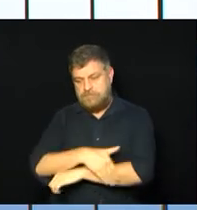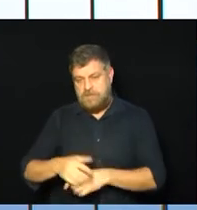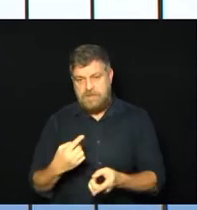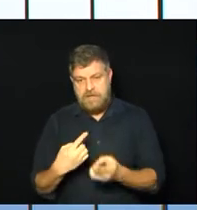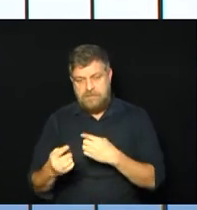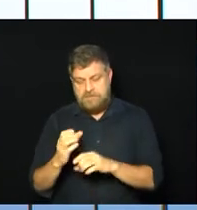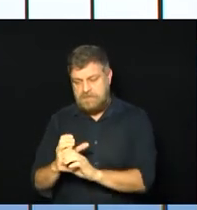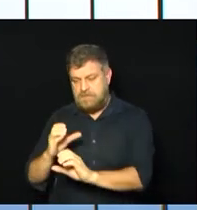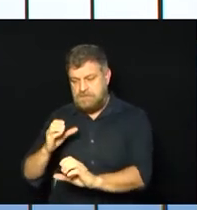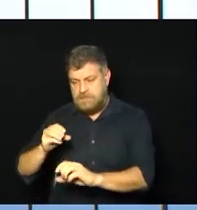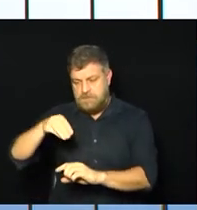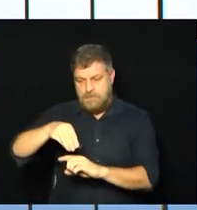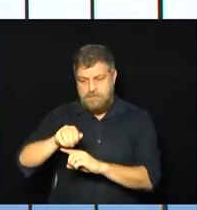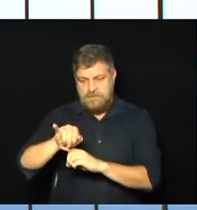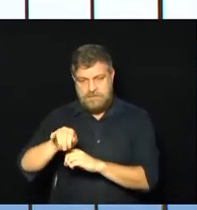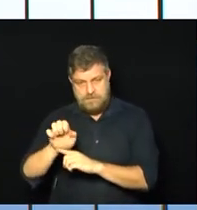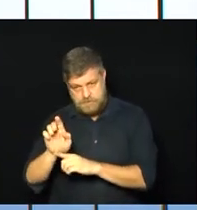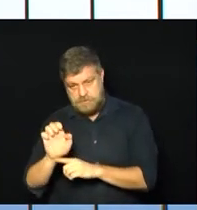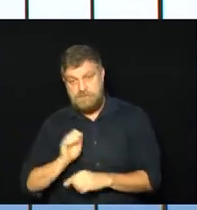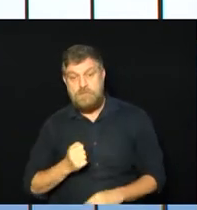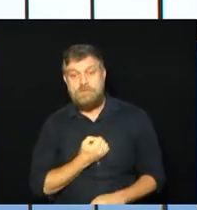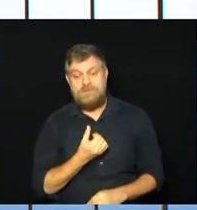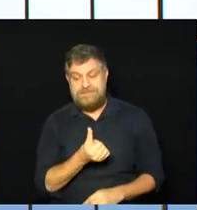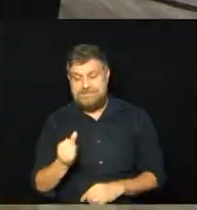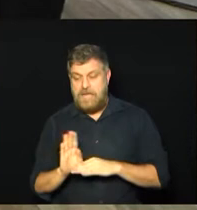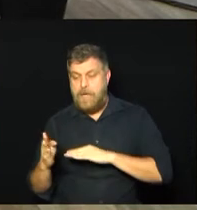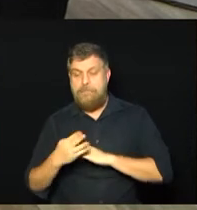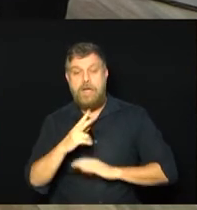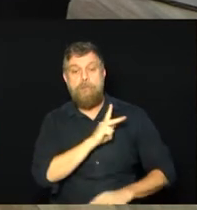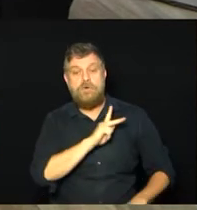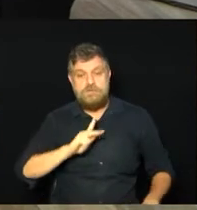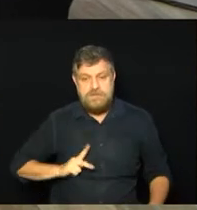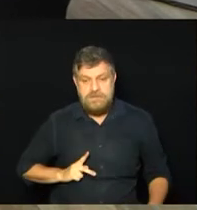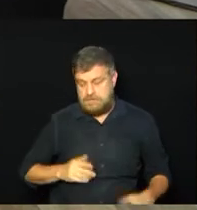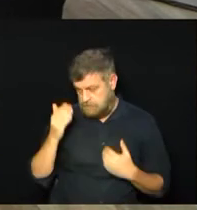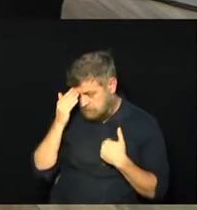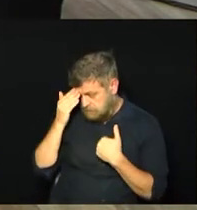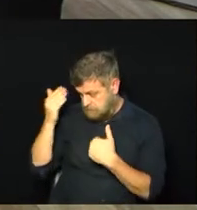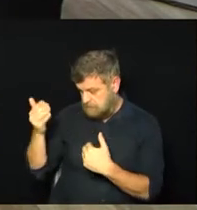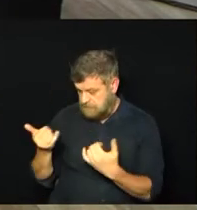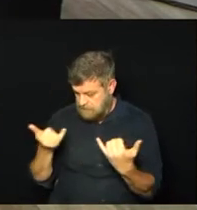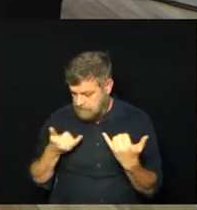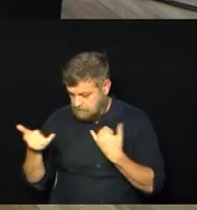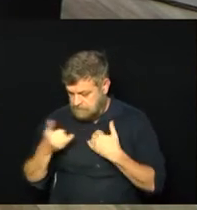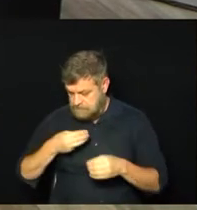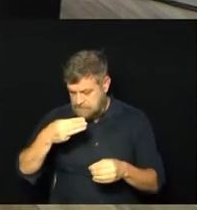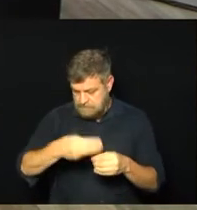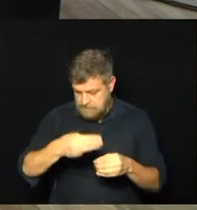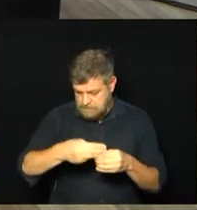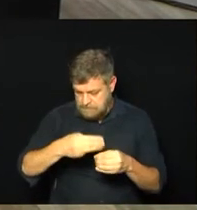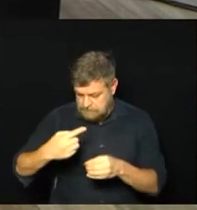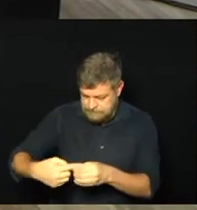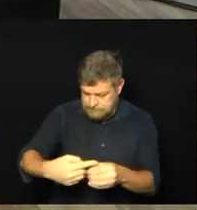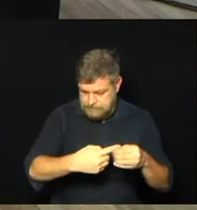Engenheiro Roberto Mange, número 66, no bairro Ponte Preta. Mirna Abreu, muito obrigado pelas notícias da Metrópole de Campinas,